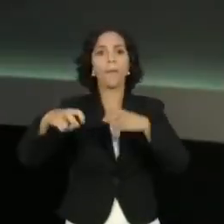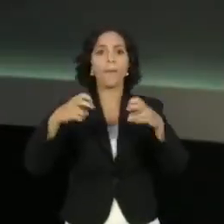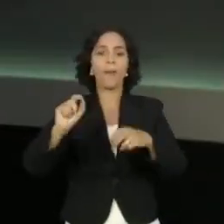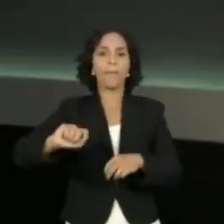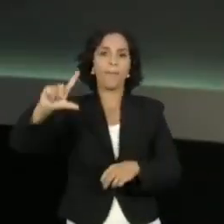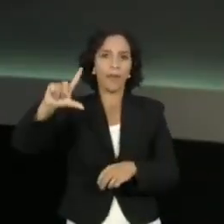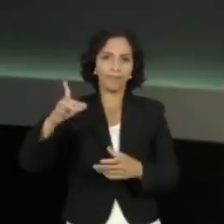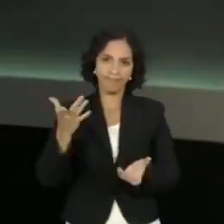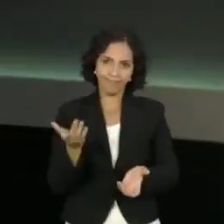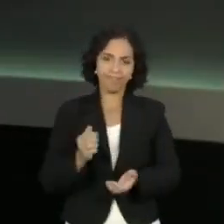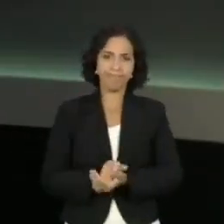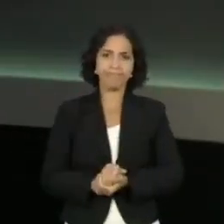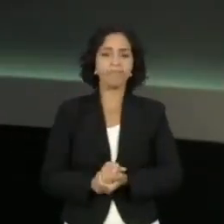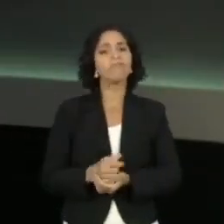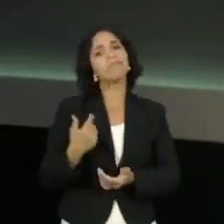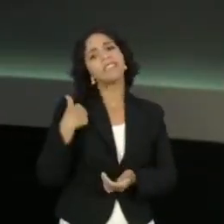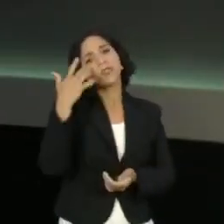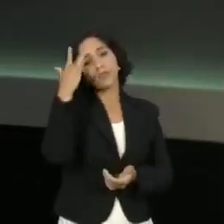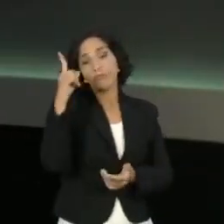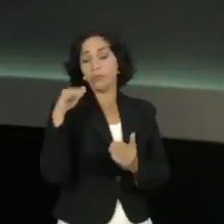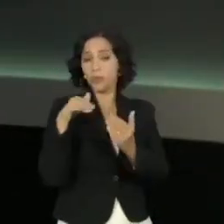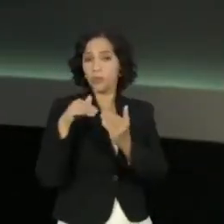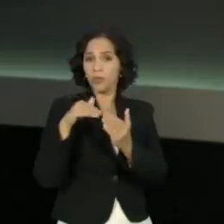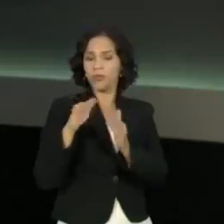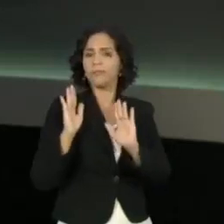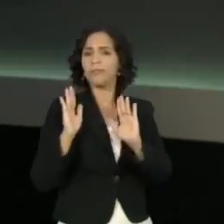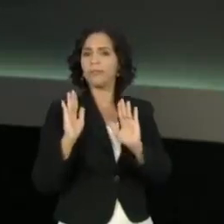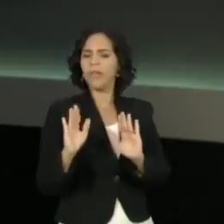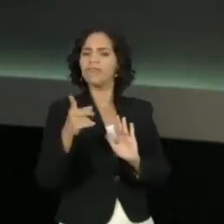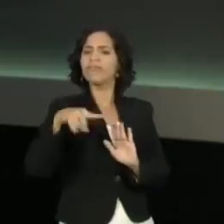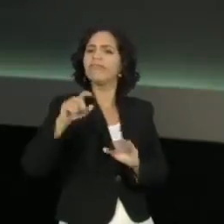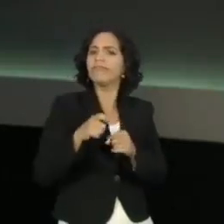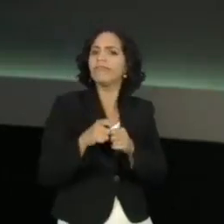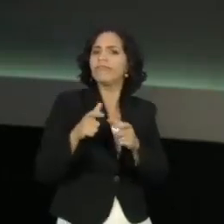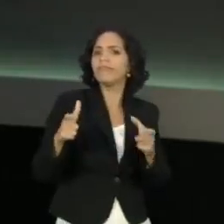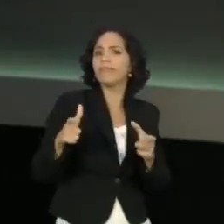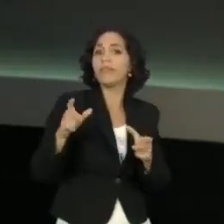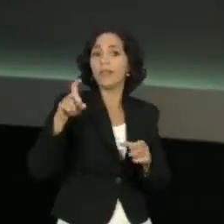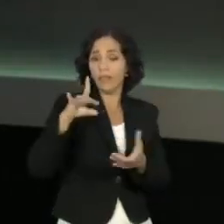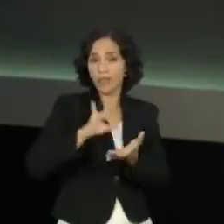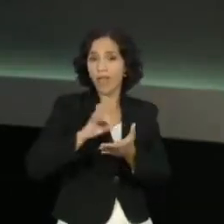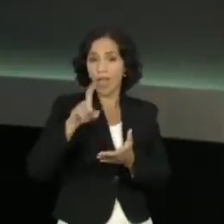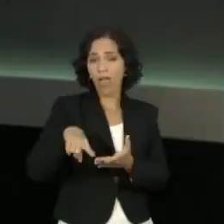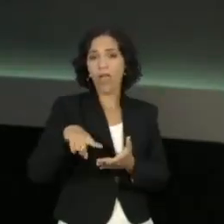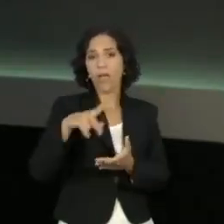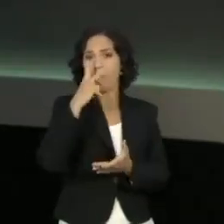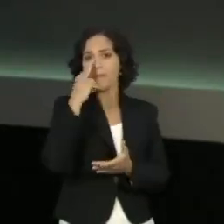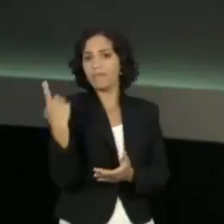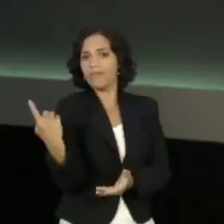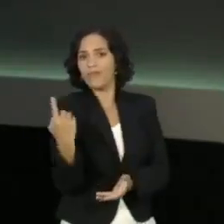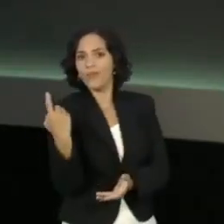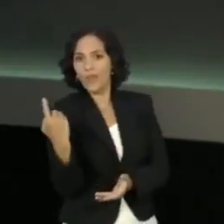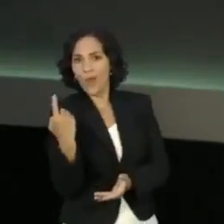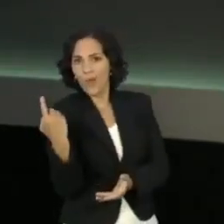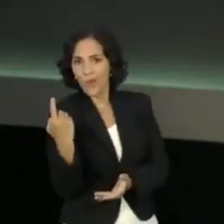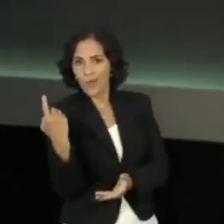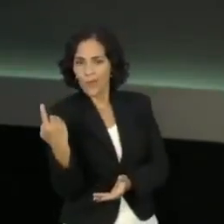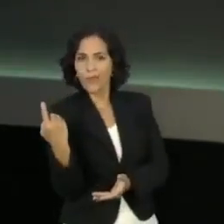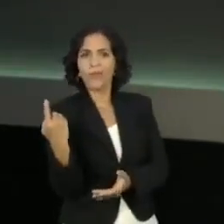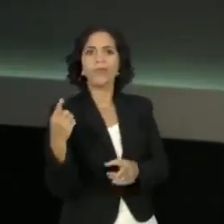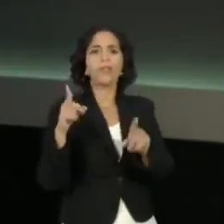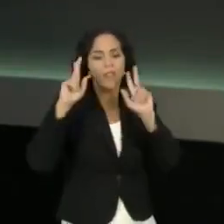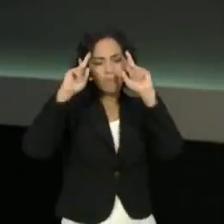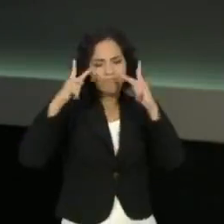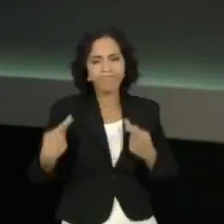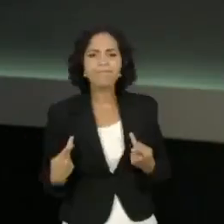pode dizer, não sei se você concorda, que houve a gente vive um embate entre o individualismo e